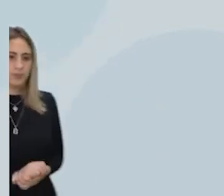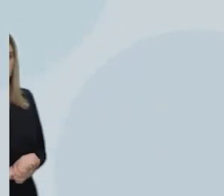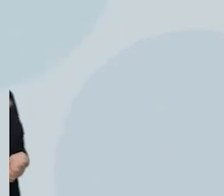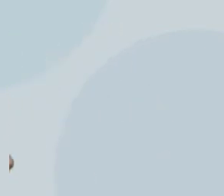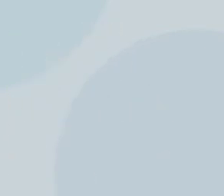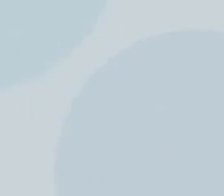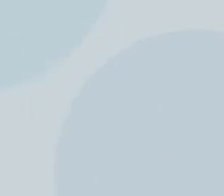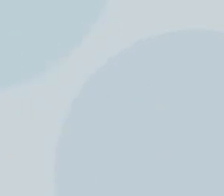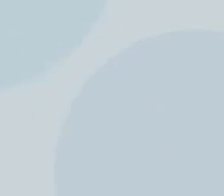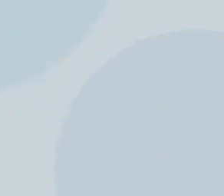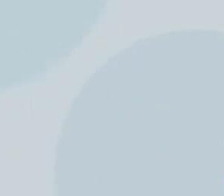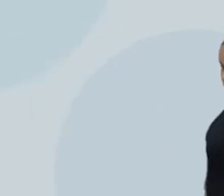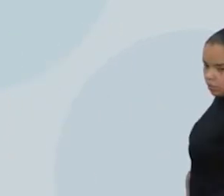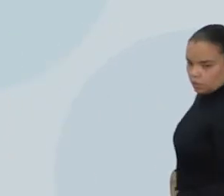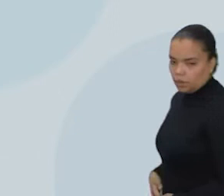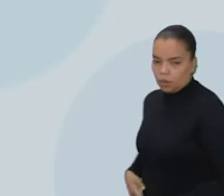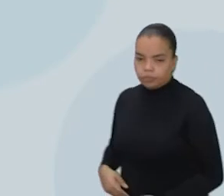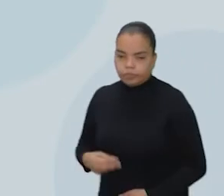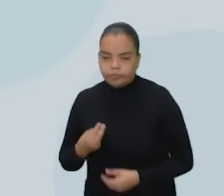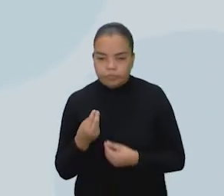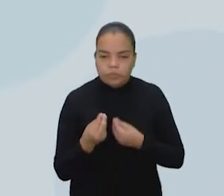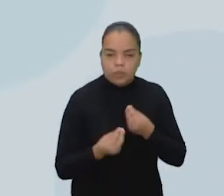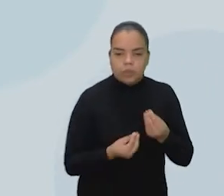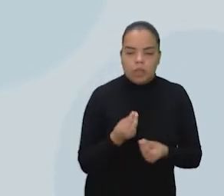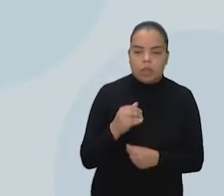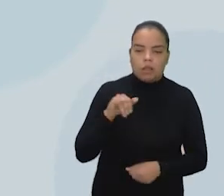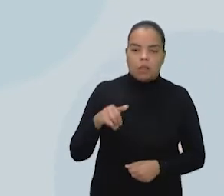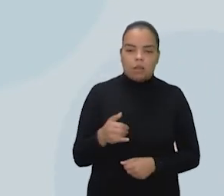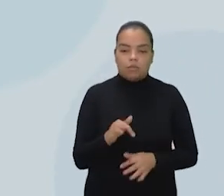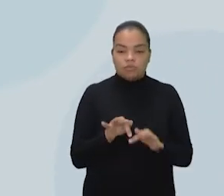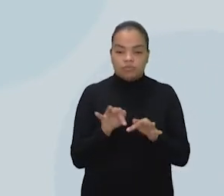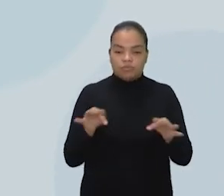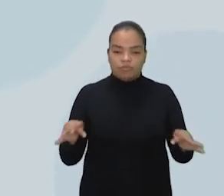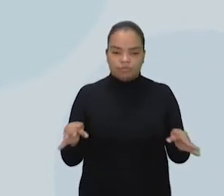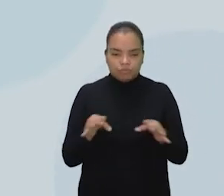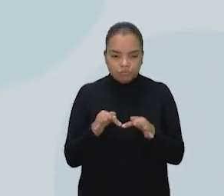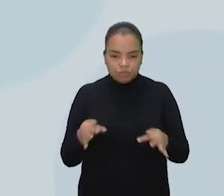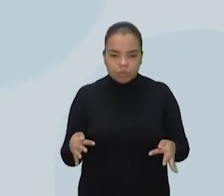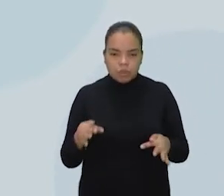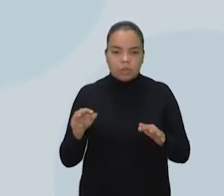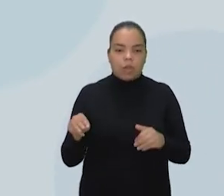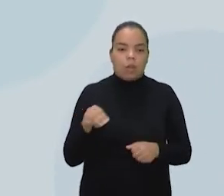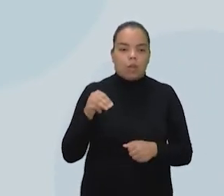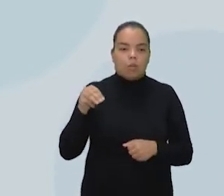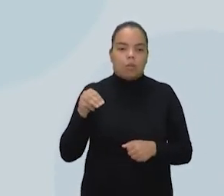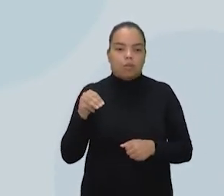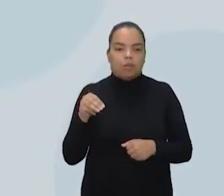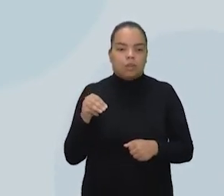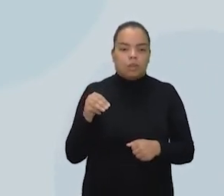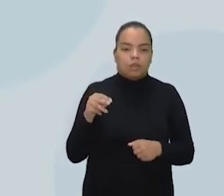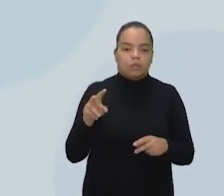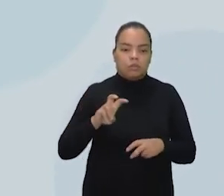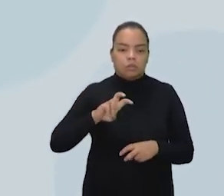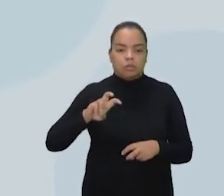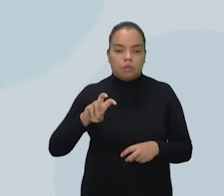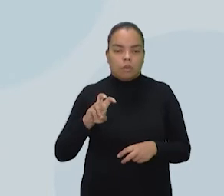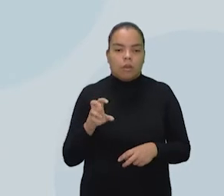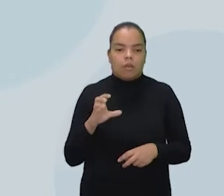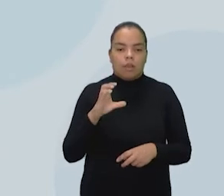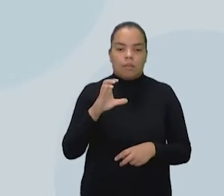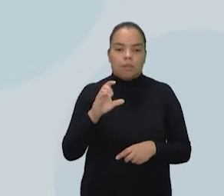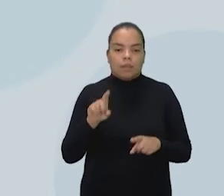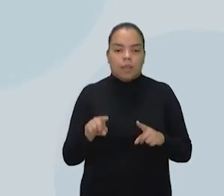é simples, o que eu vou fazer? O montante vai ser igual ao capital mais o CIT, não é